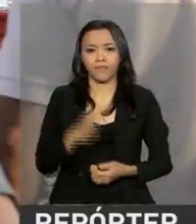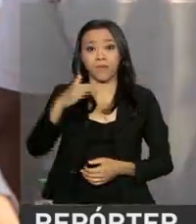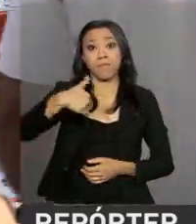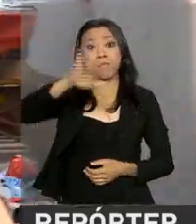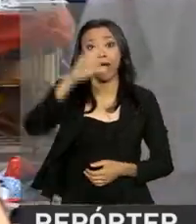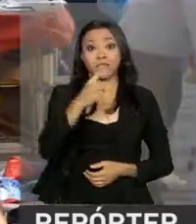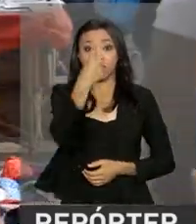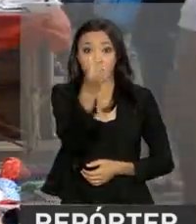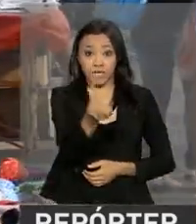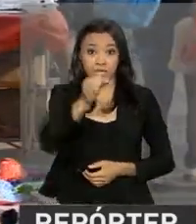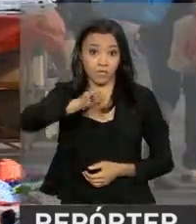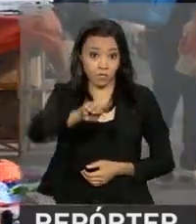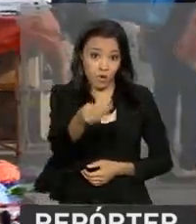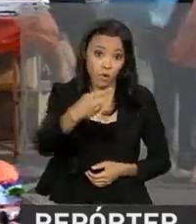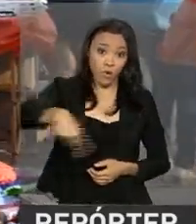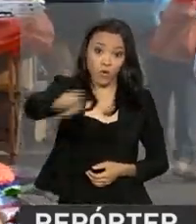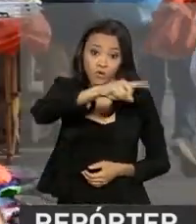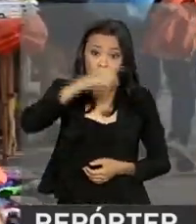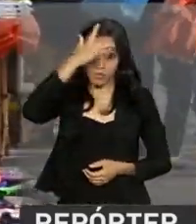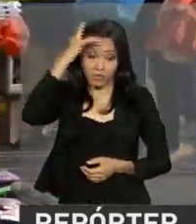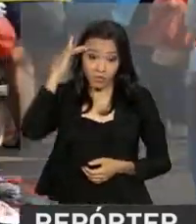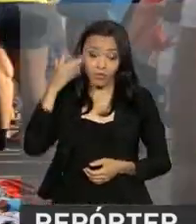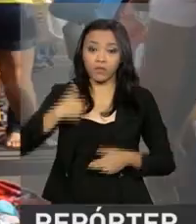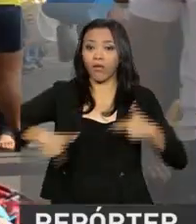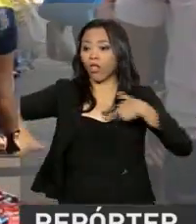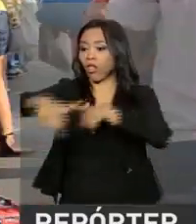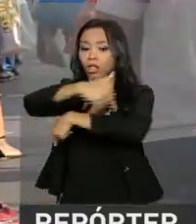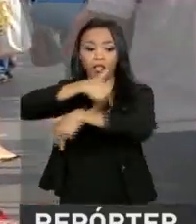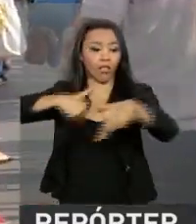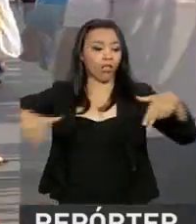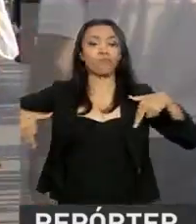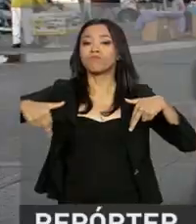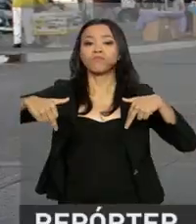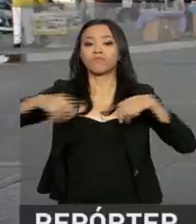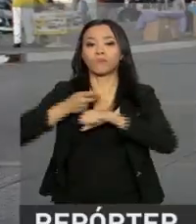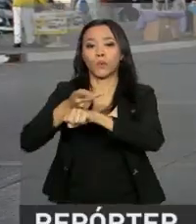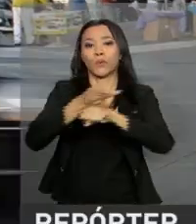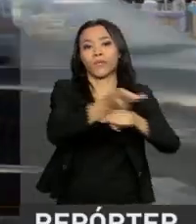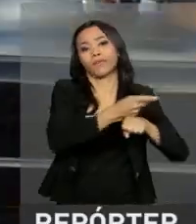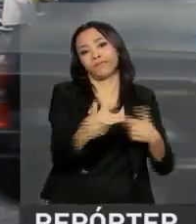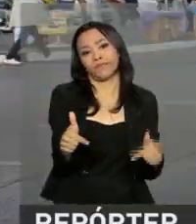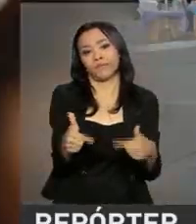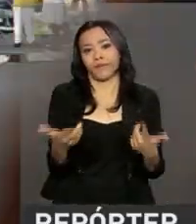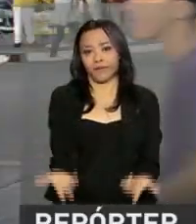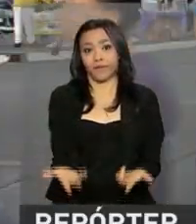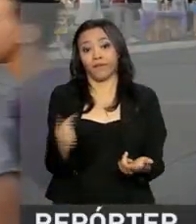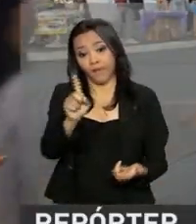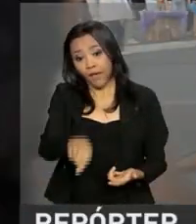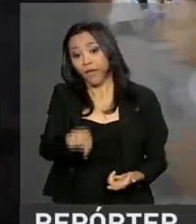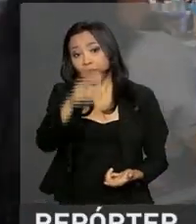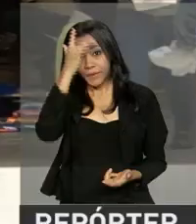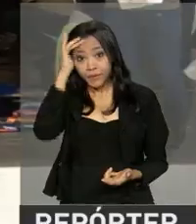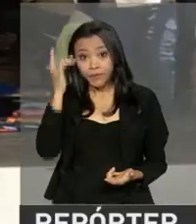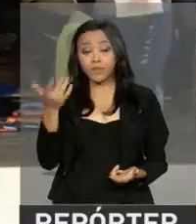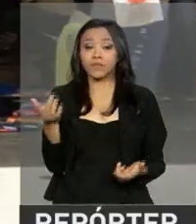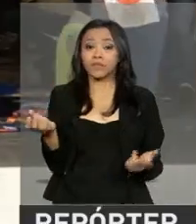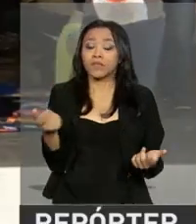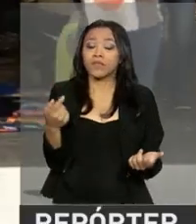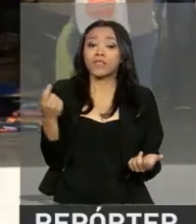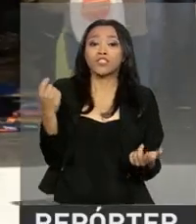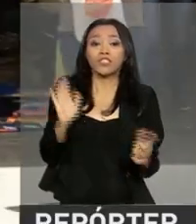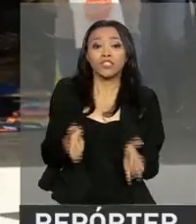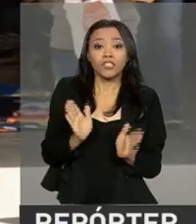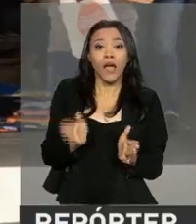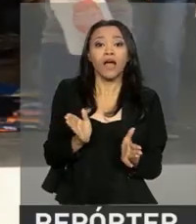gente milhões de brasileiros estão pelas ruas em busca de emprego São pessoas disponíveis para trabalhar ou que já